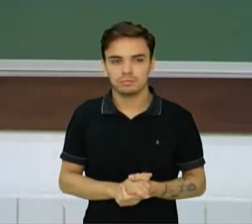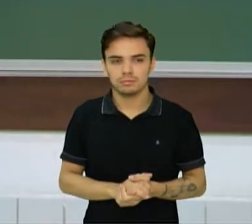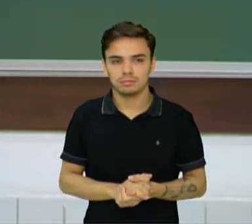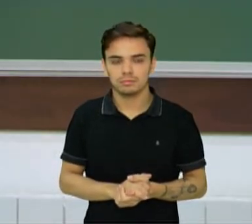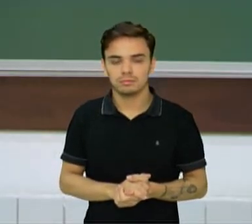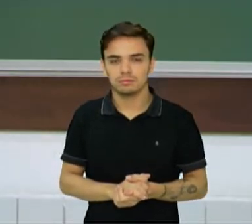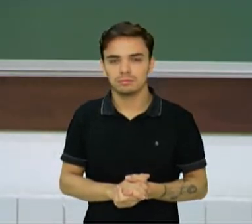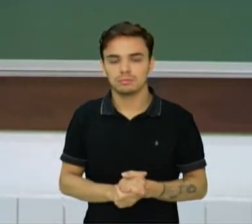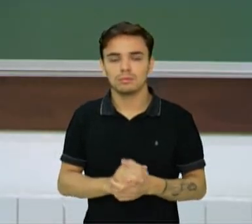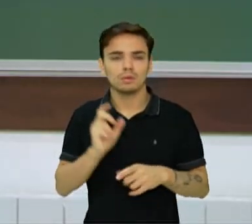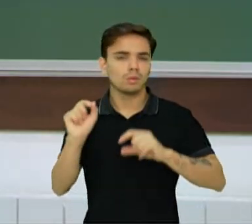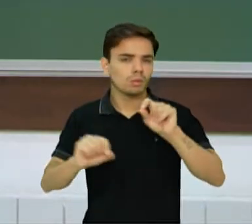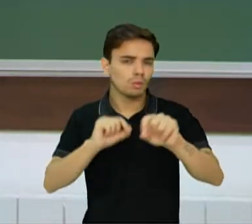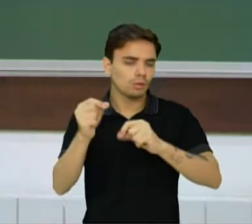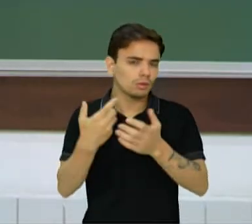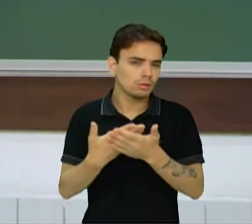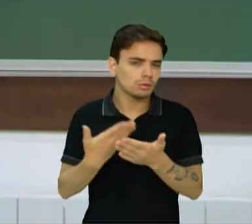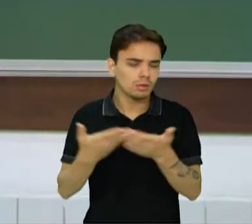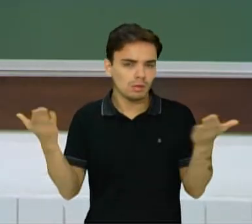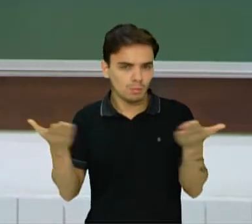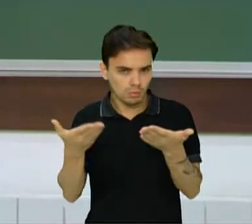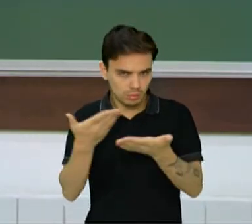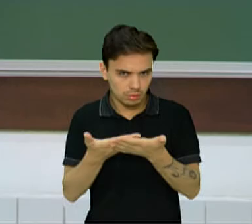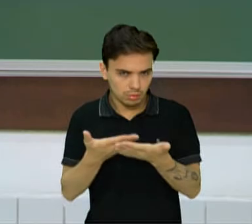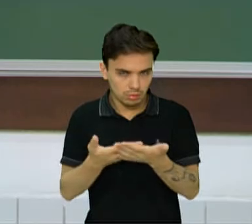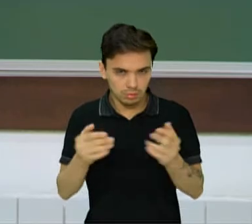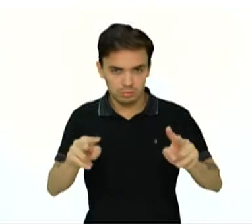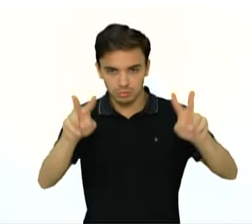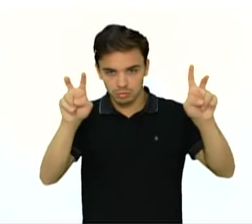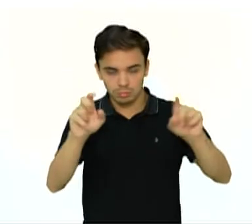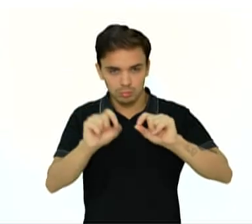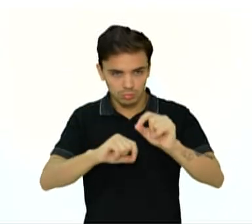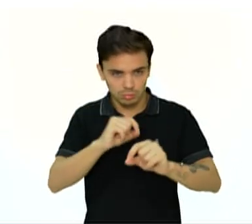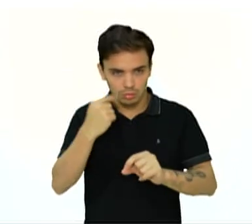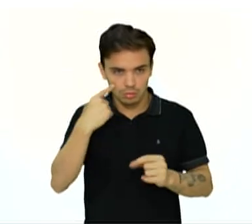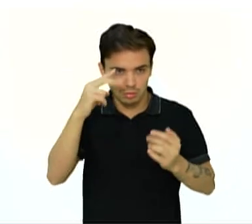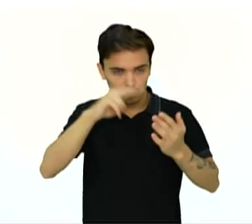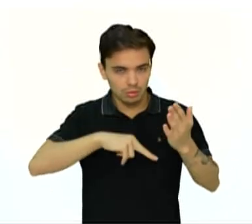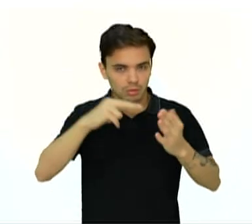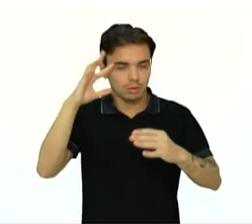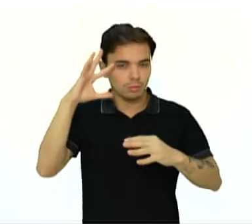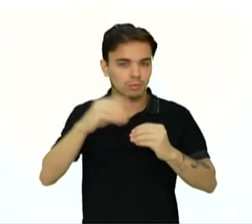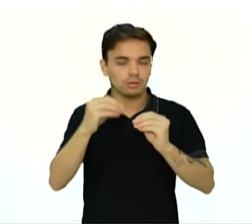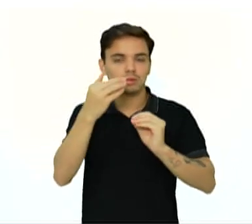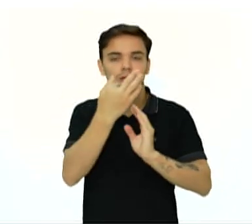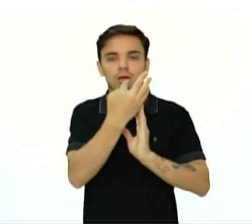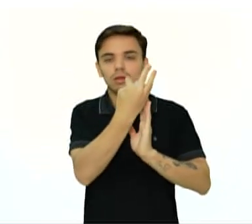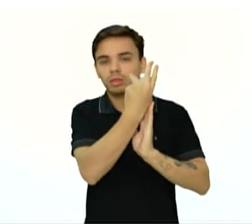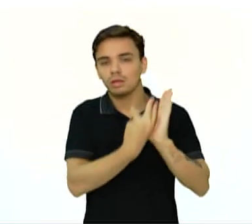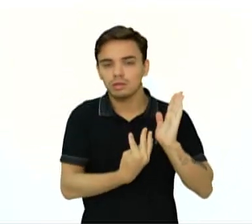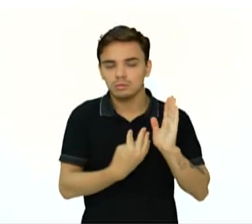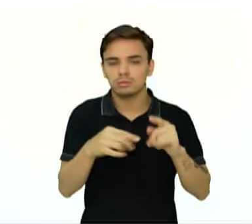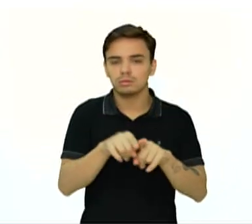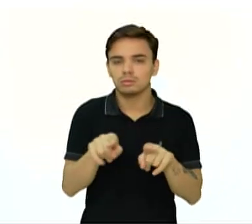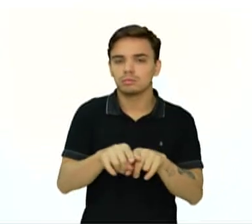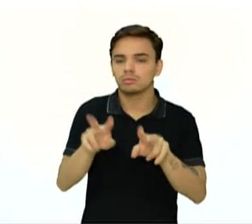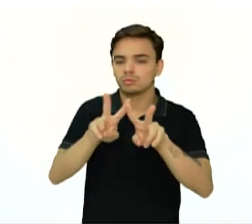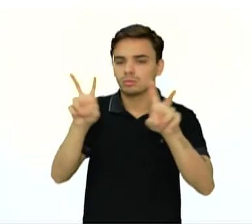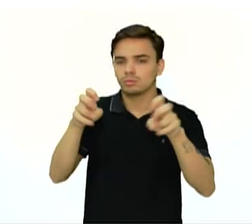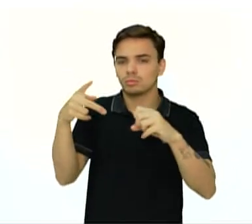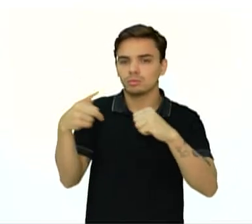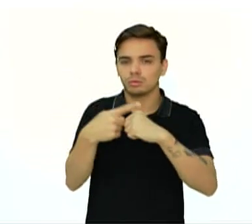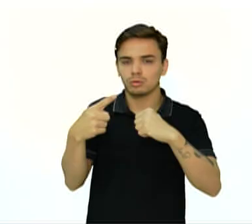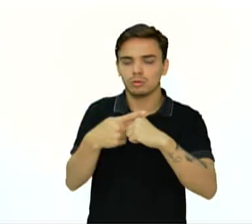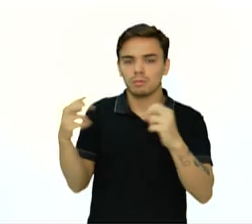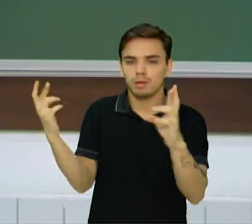pessoal? Então, o que nós conversamos hoje na nossa aula, hein? Vamos encerrar aqui. Leitura e interpretação de texto, falamos sobre os pronomes relativos e a